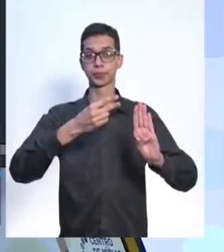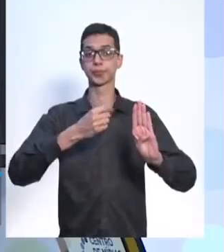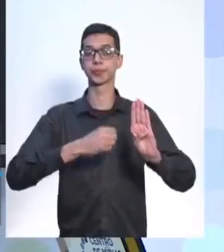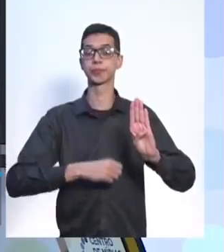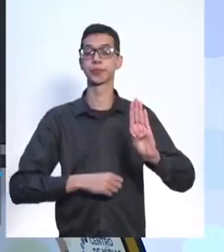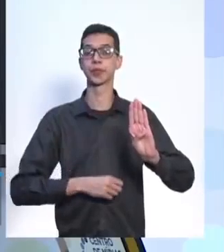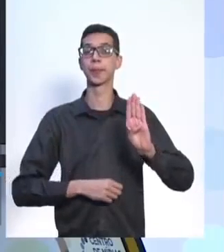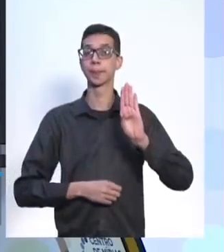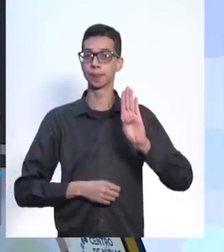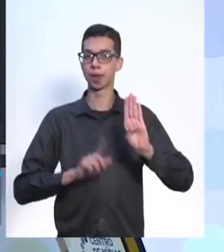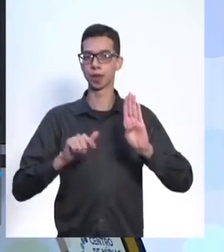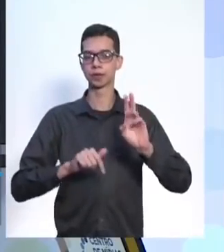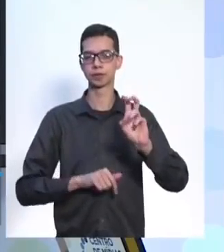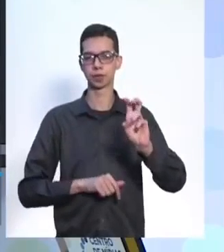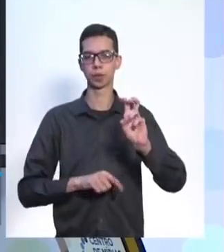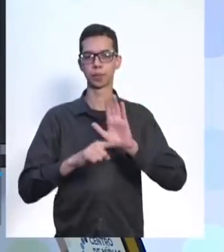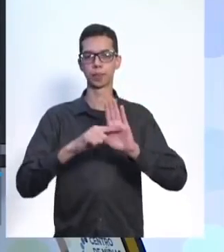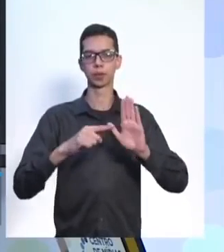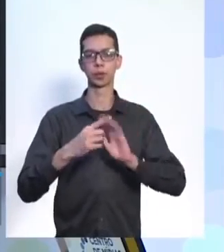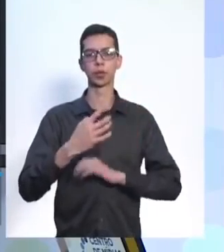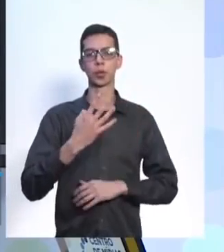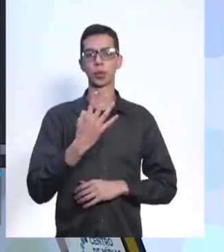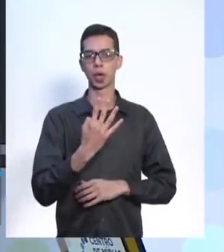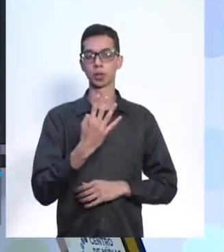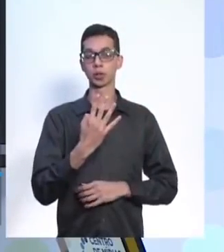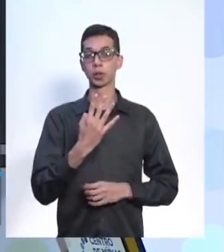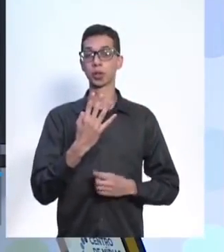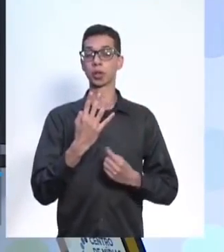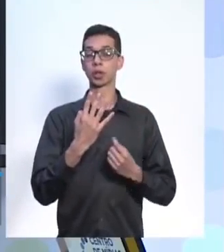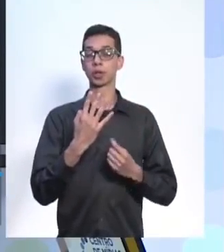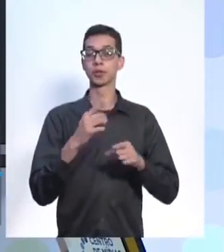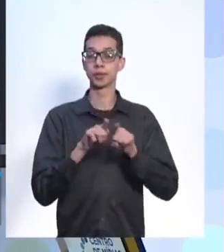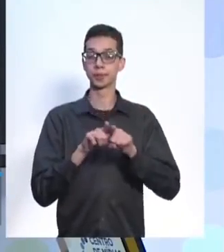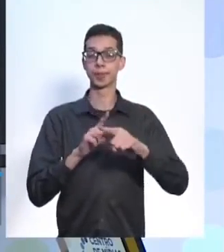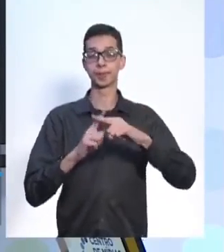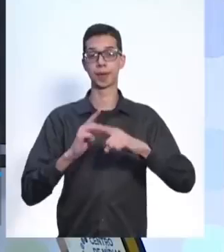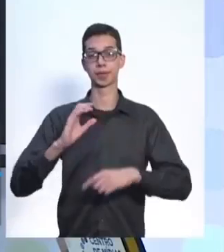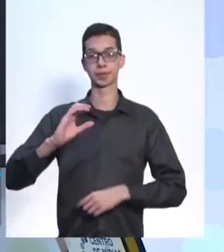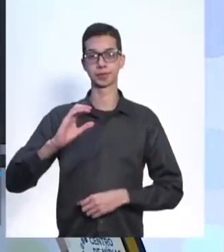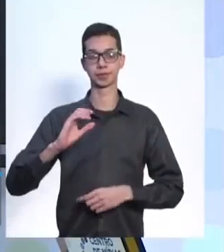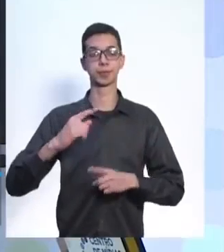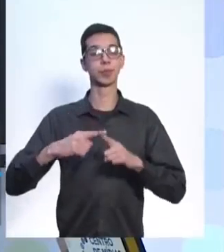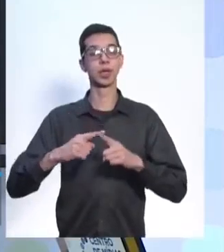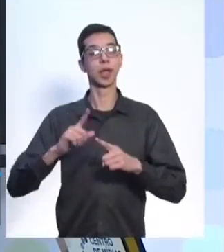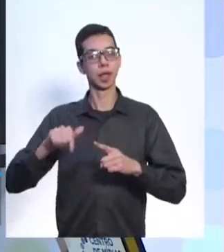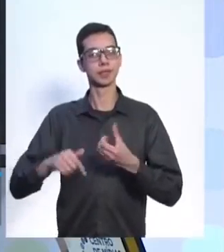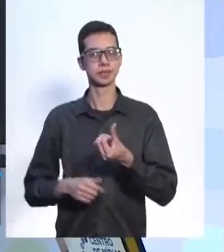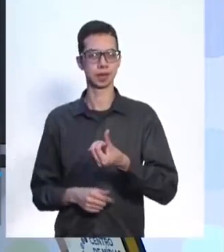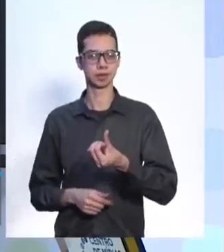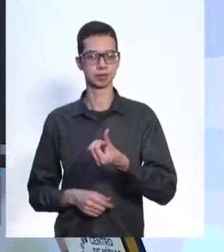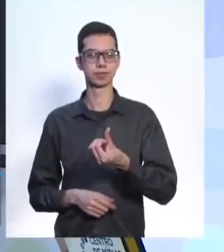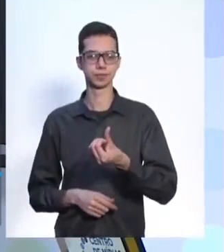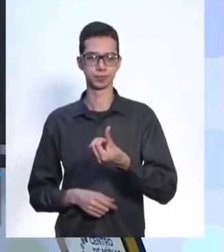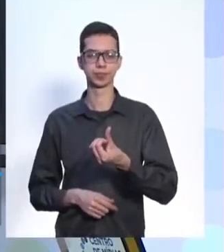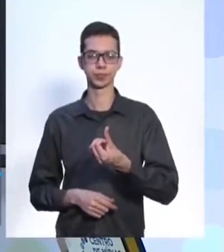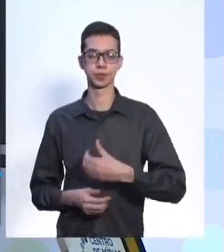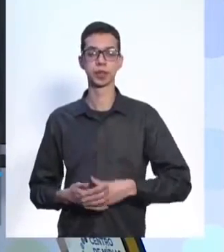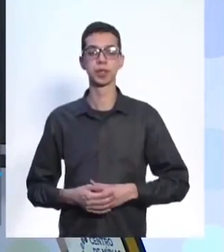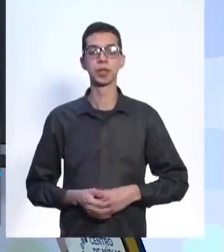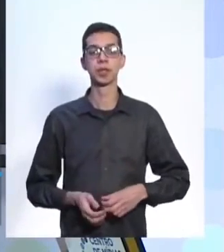4 vezes o A, que é 1, e o C, que é 6. Muito bem. 5 ao quadrado, 5 vezes